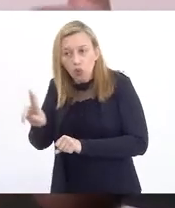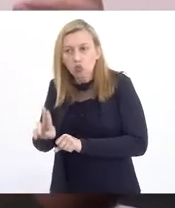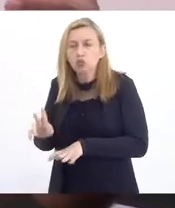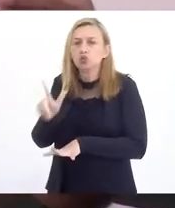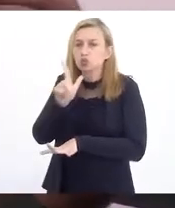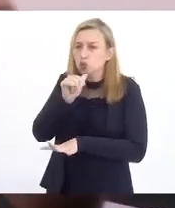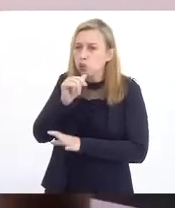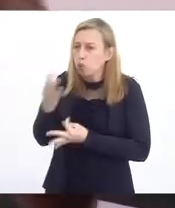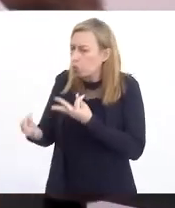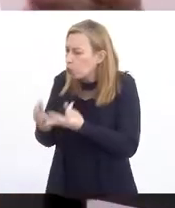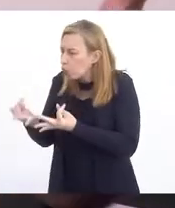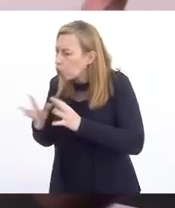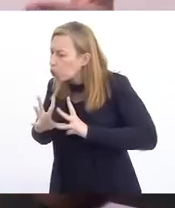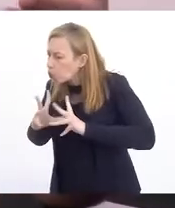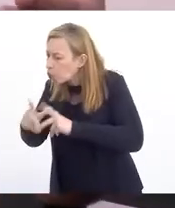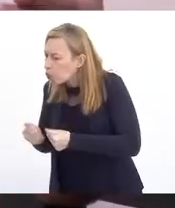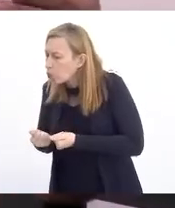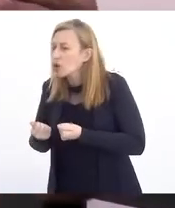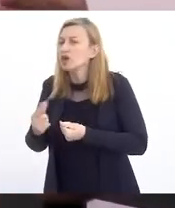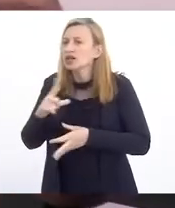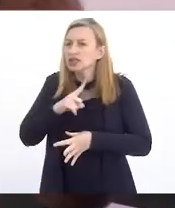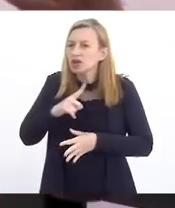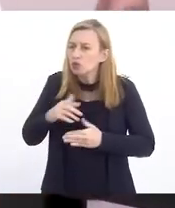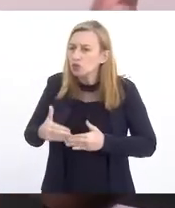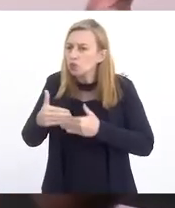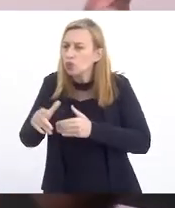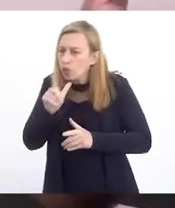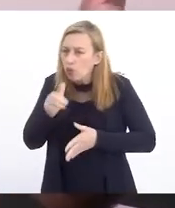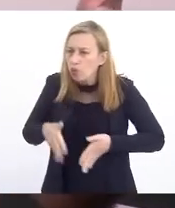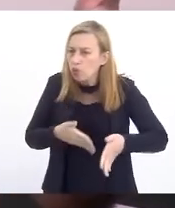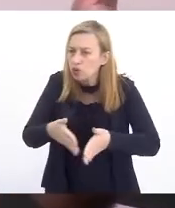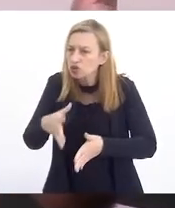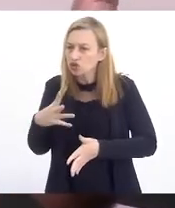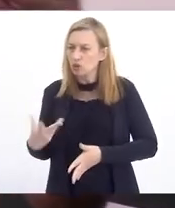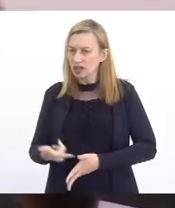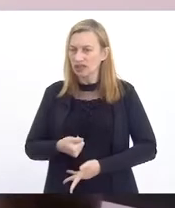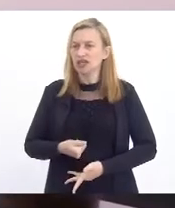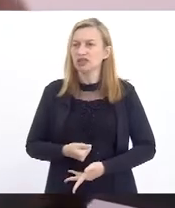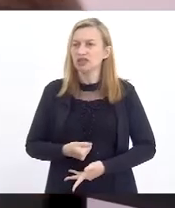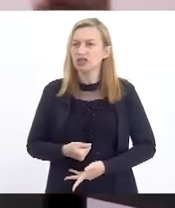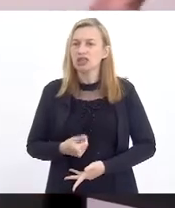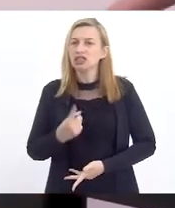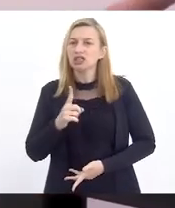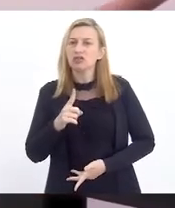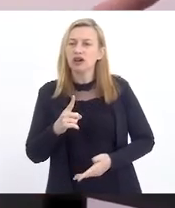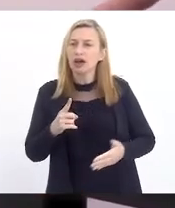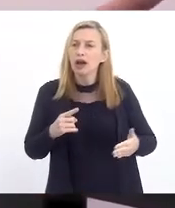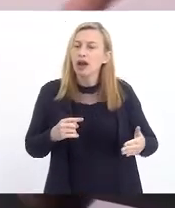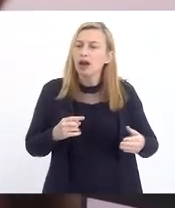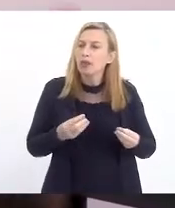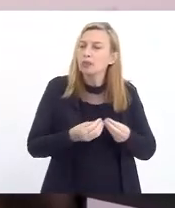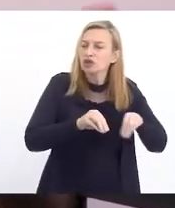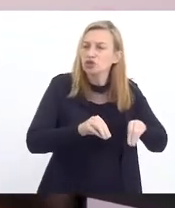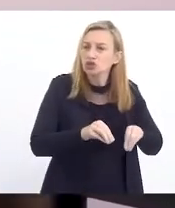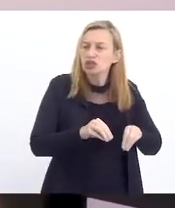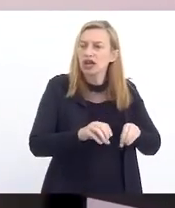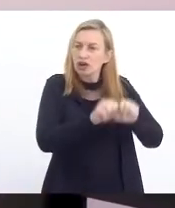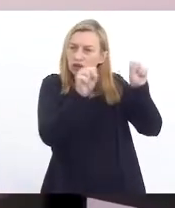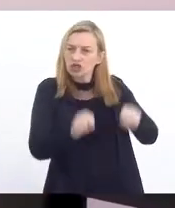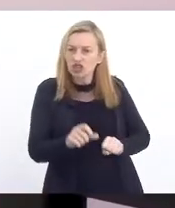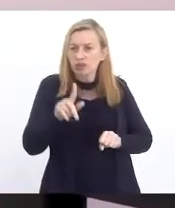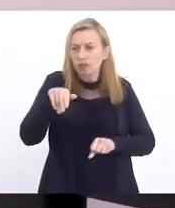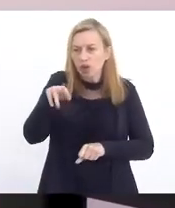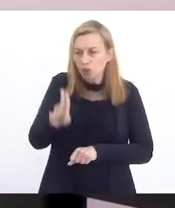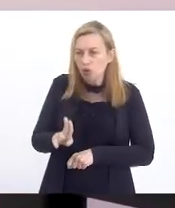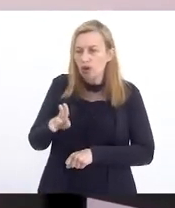sejam tratados, e que a gente possa ter um efluente lançado no rio em condições e em qualidade, que não vai impactar o sistema Guandu, que é fundamental para o Rio de